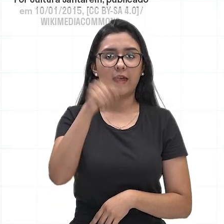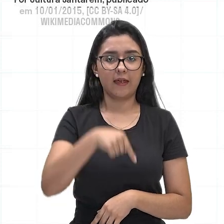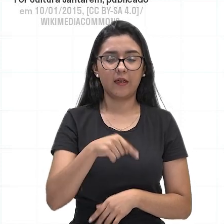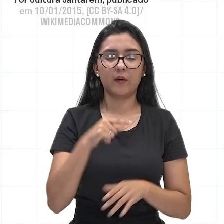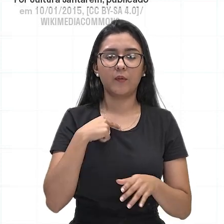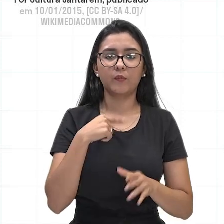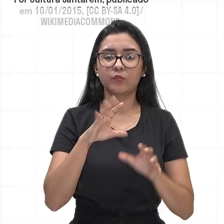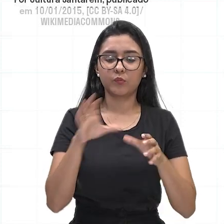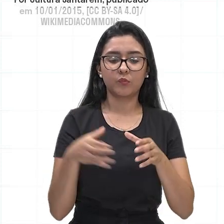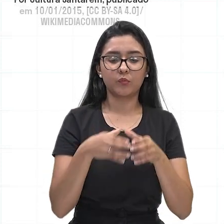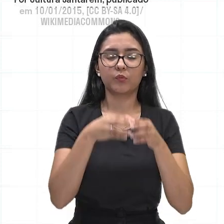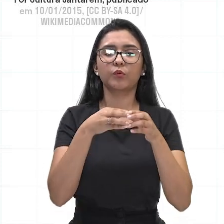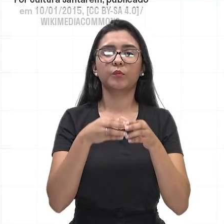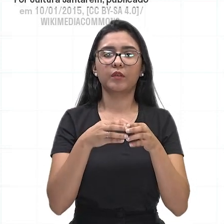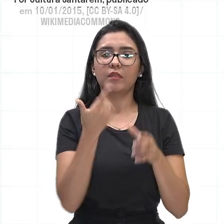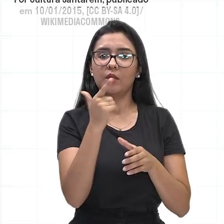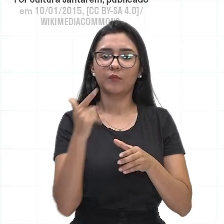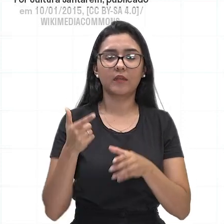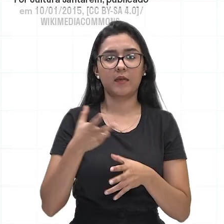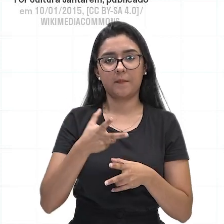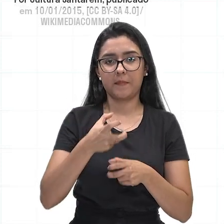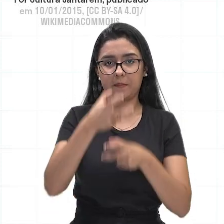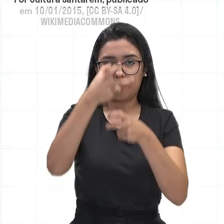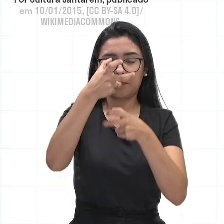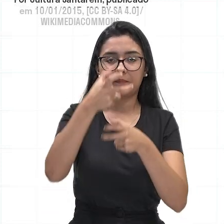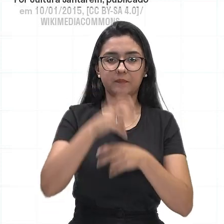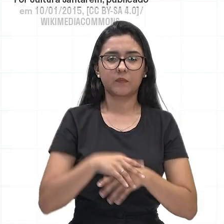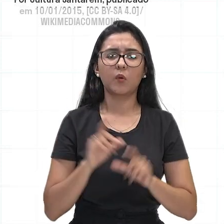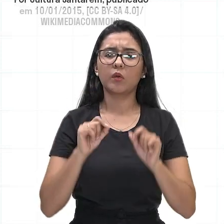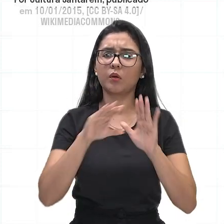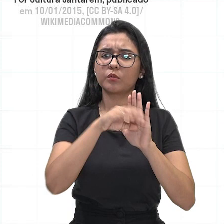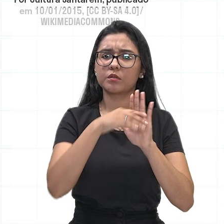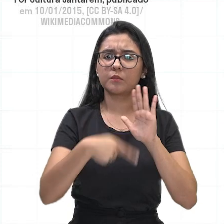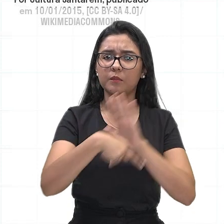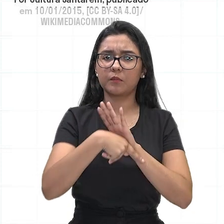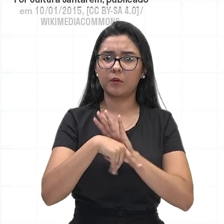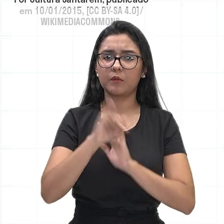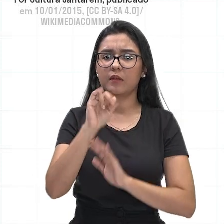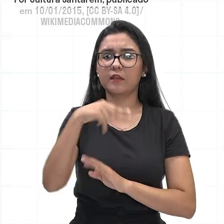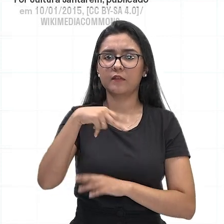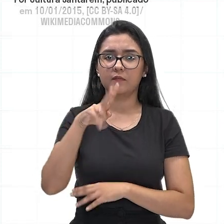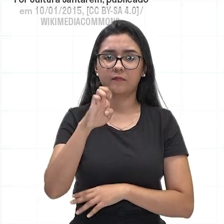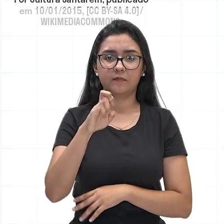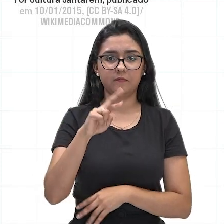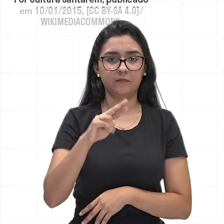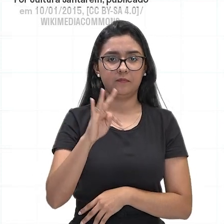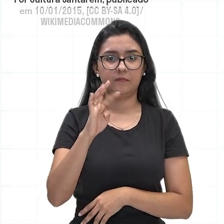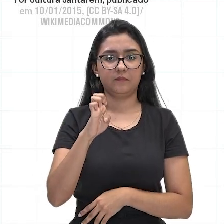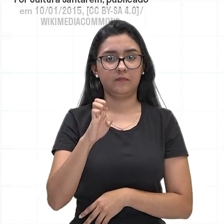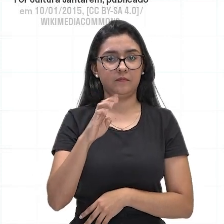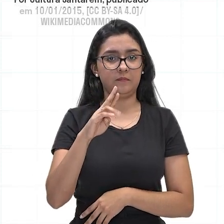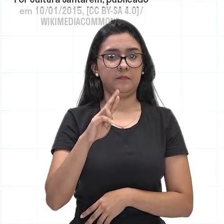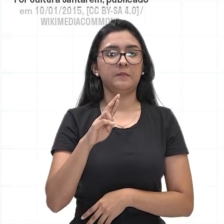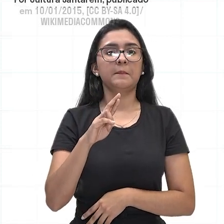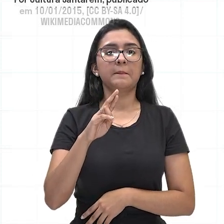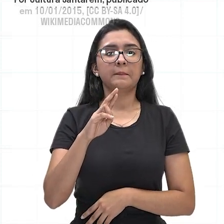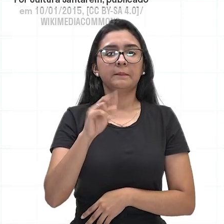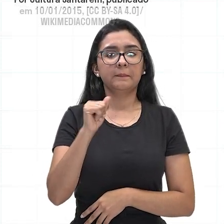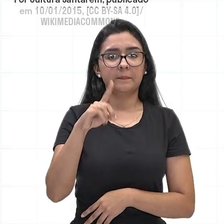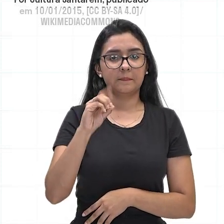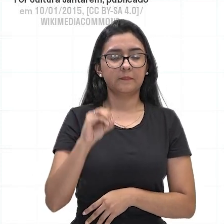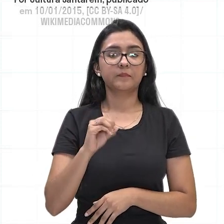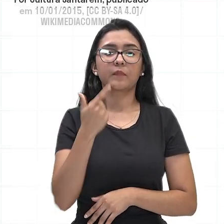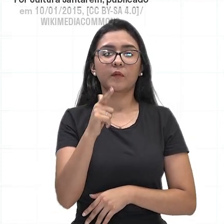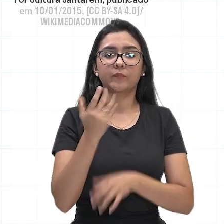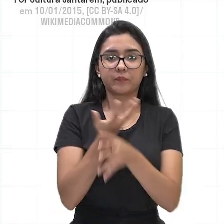um invertebrado, certo? E para a gente relembrar o conceito de invertebrado, é todo aquele animal que não vai ter um esqueleto ósseo, não vai